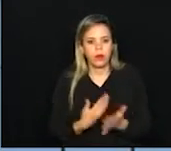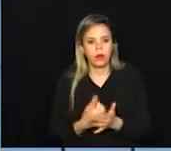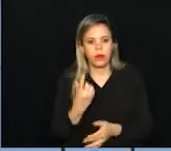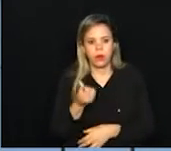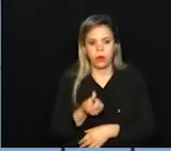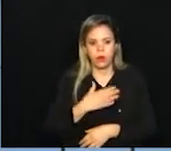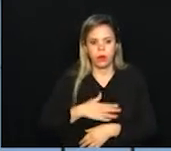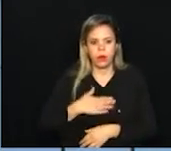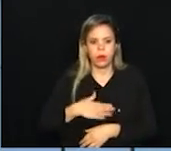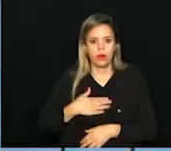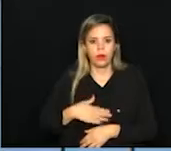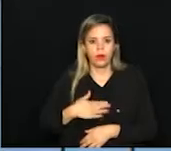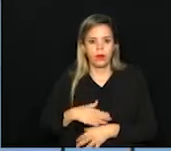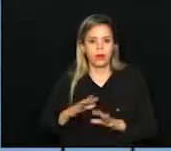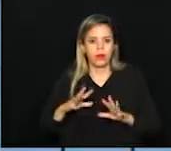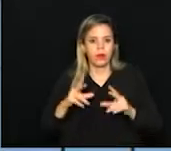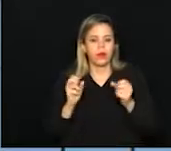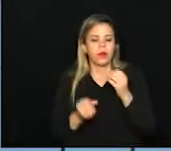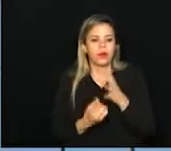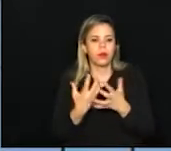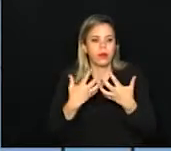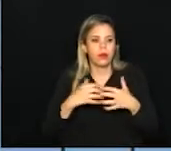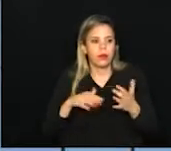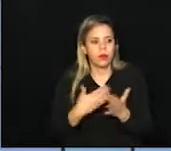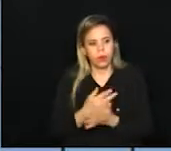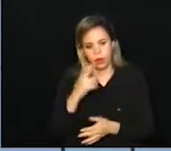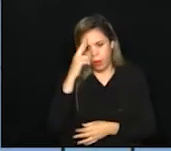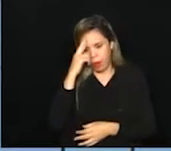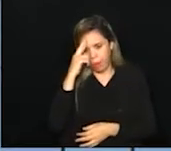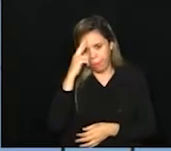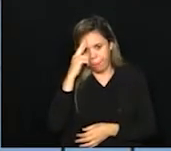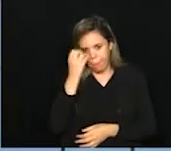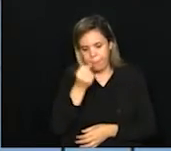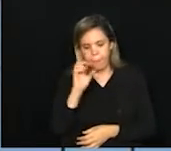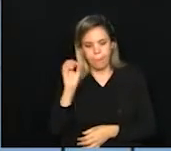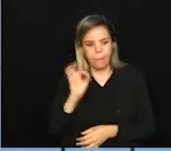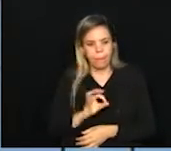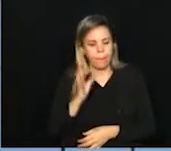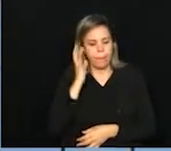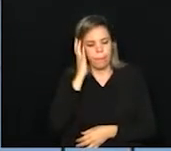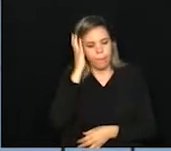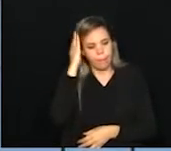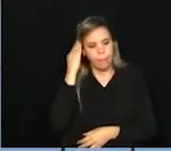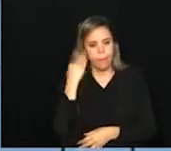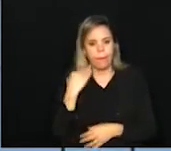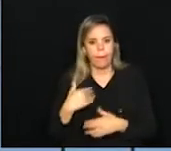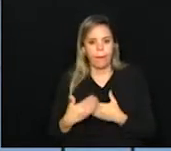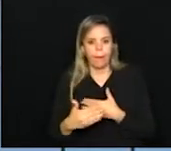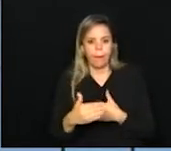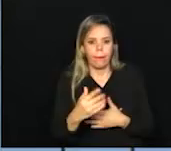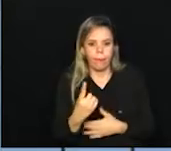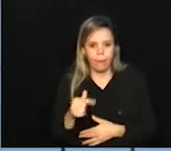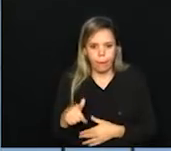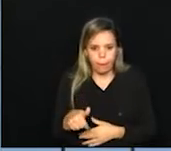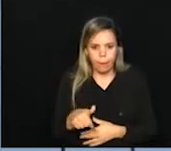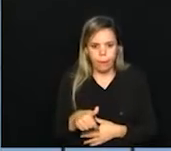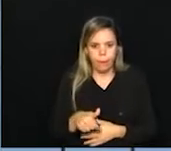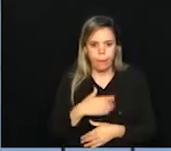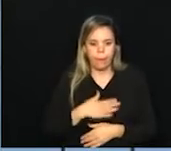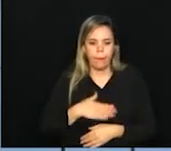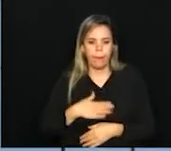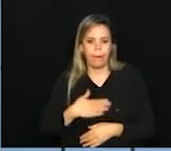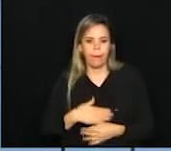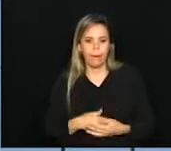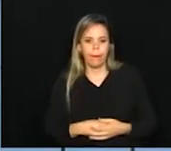16 de agosto, tudo pode funcionar até a meia-noite, com 80% de ocupação. E a partir do dia 17 de